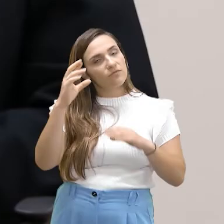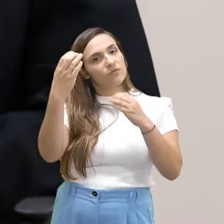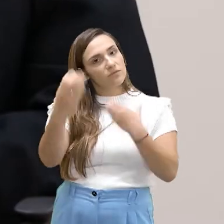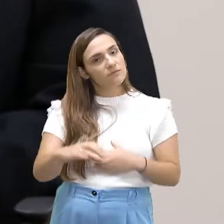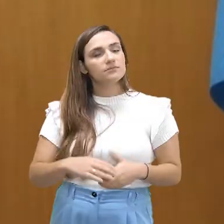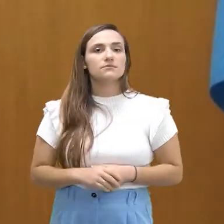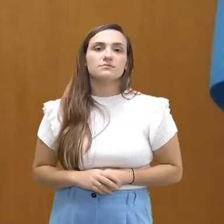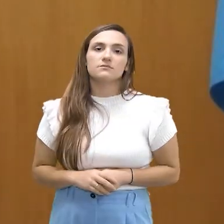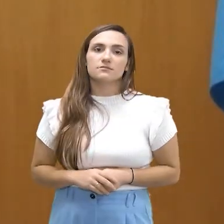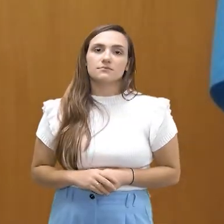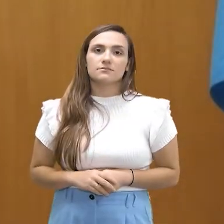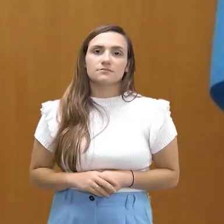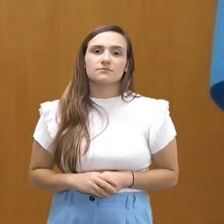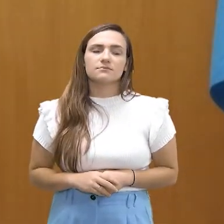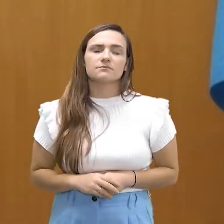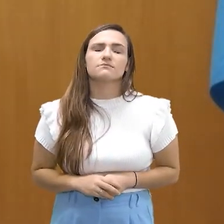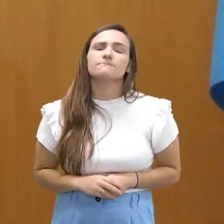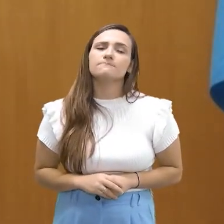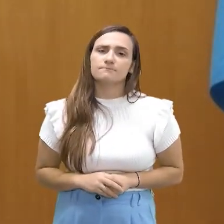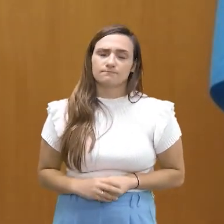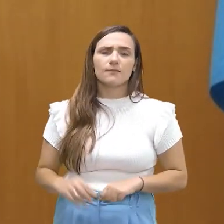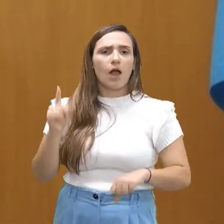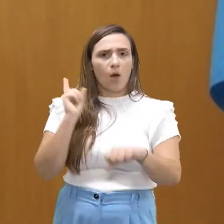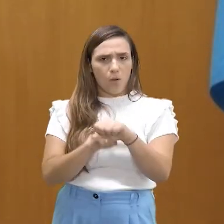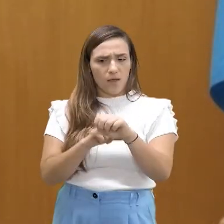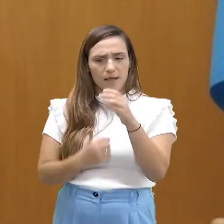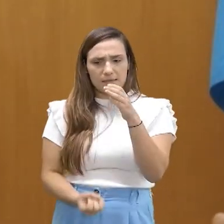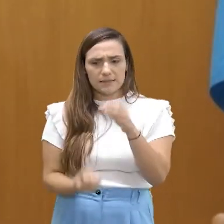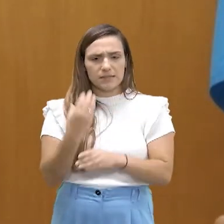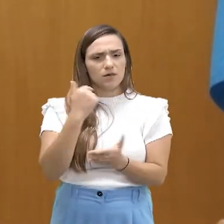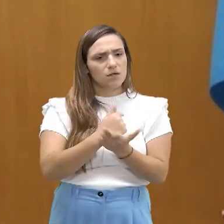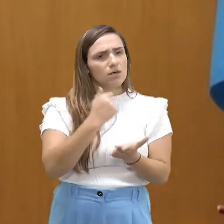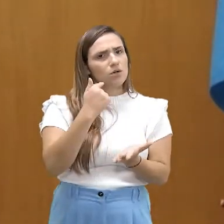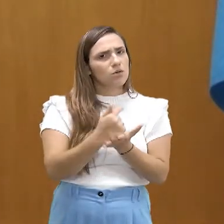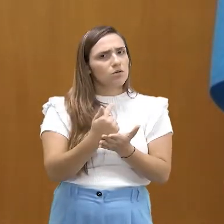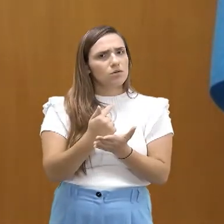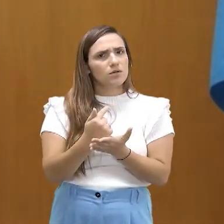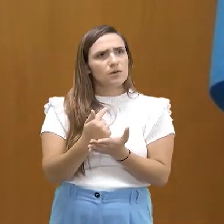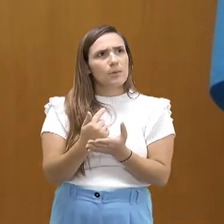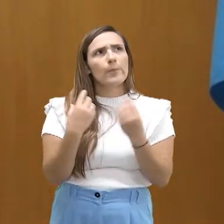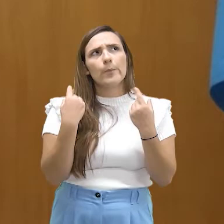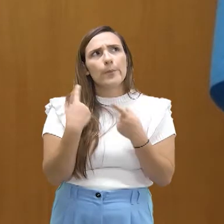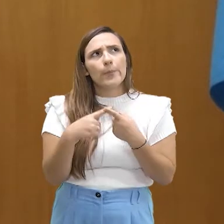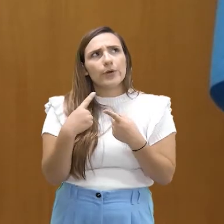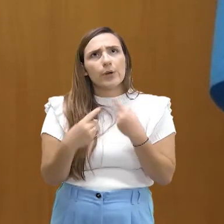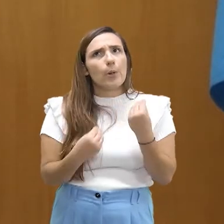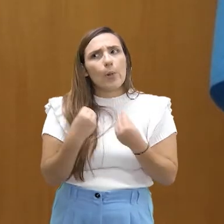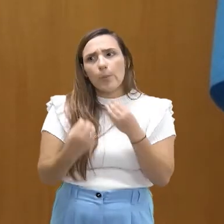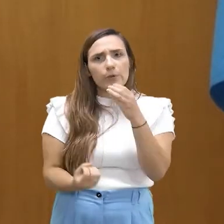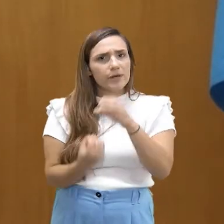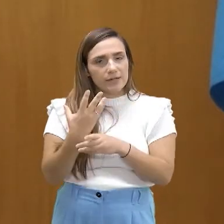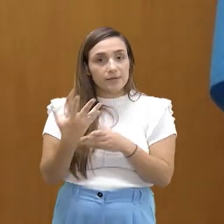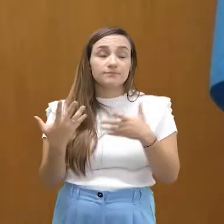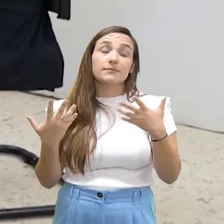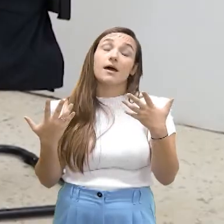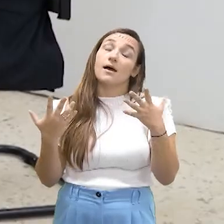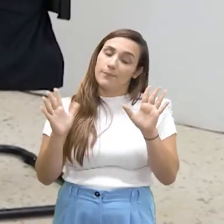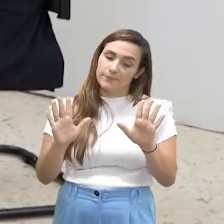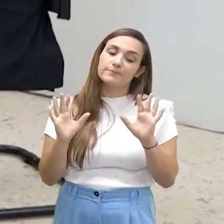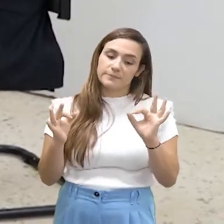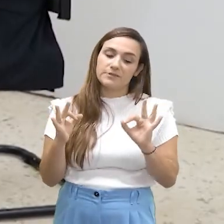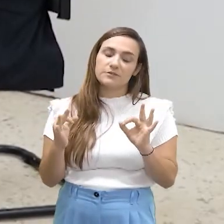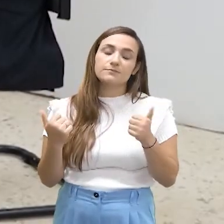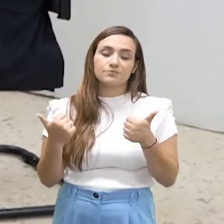delegação. Certo. E, desembargador, a criação de um cartório, ela leva em consideração quais critérios?